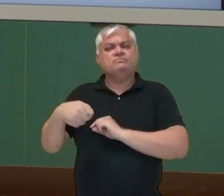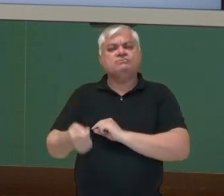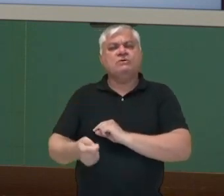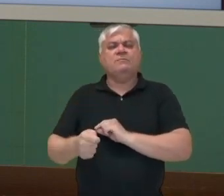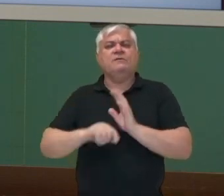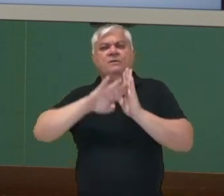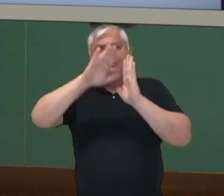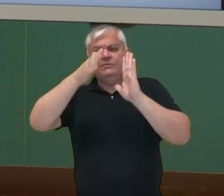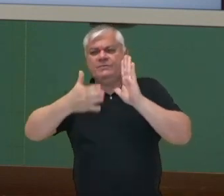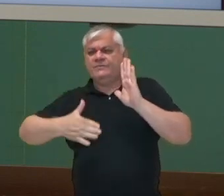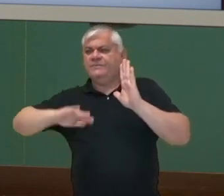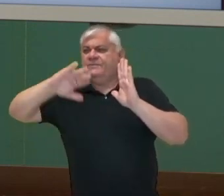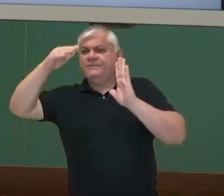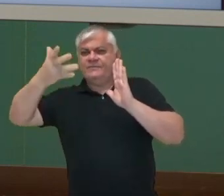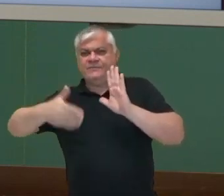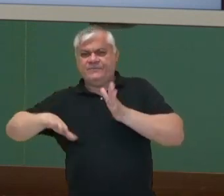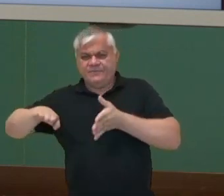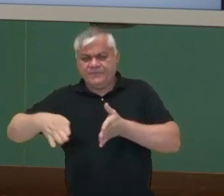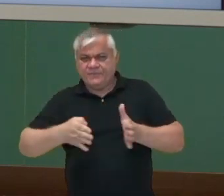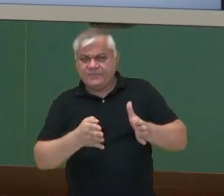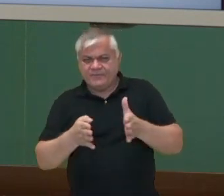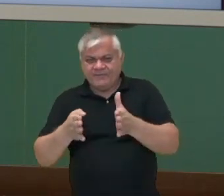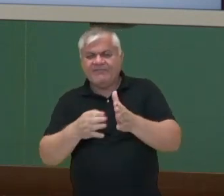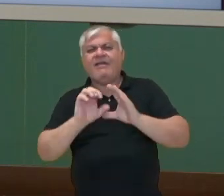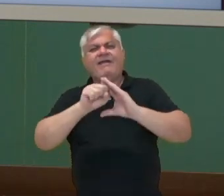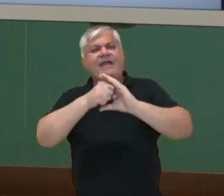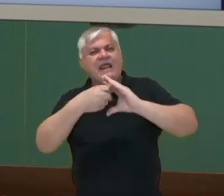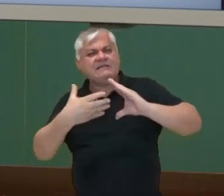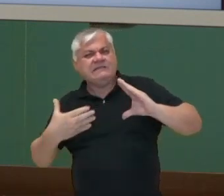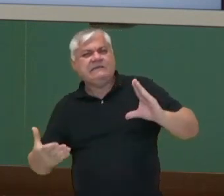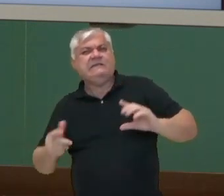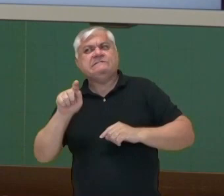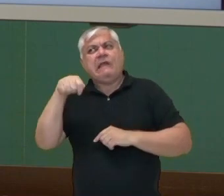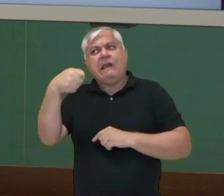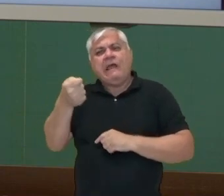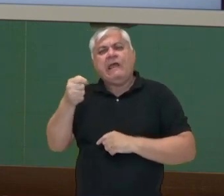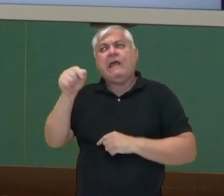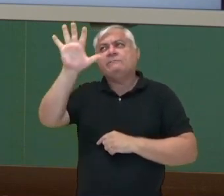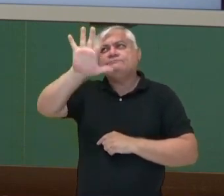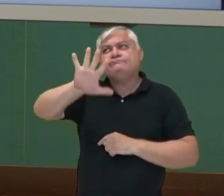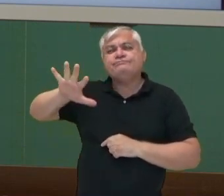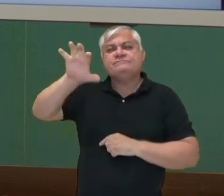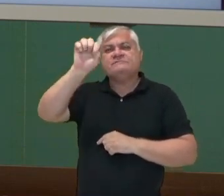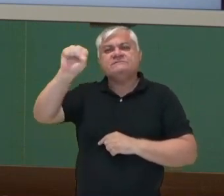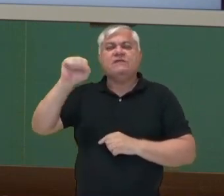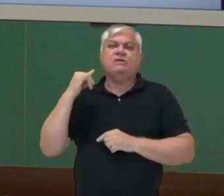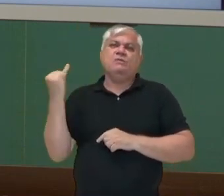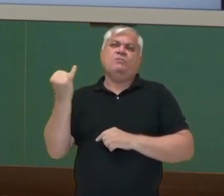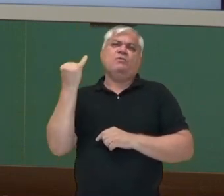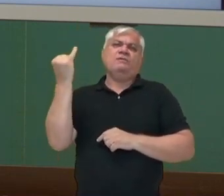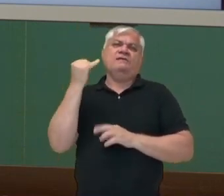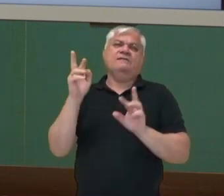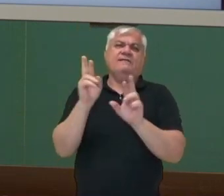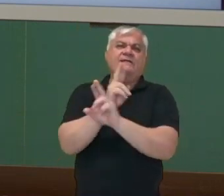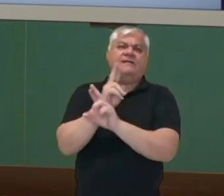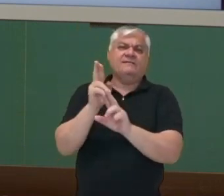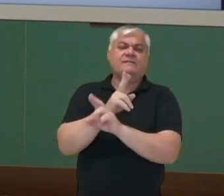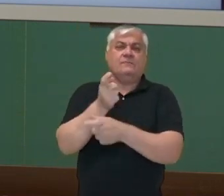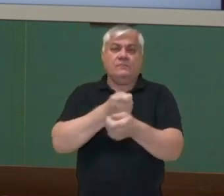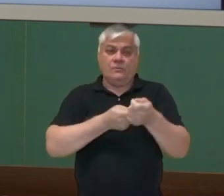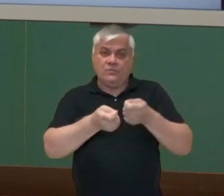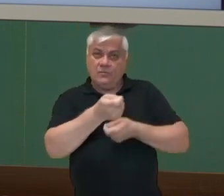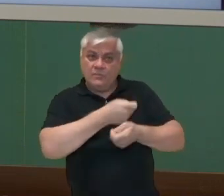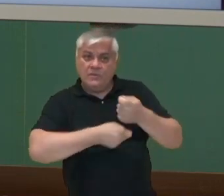hidrografia da região sudeste, características da hidrografia, importância, relação com a economia,